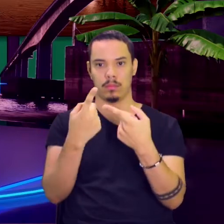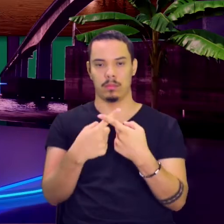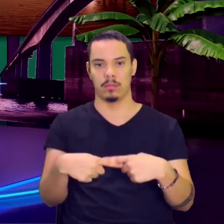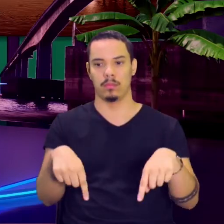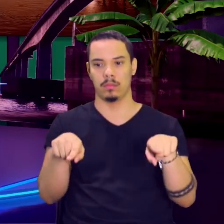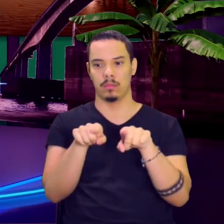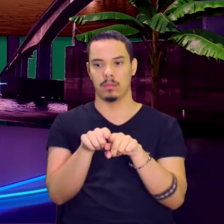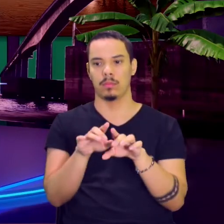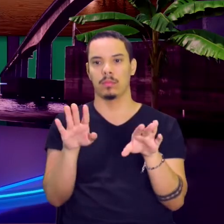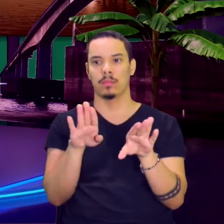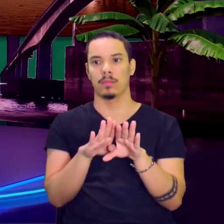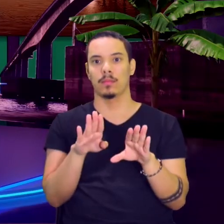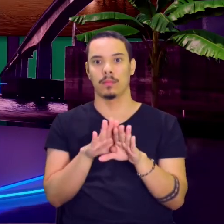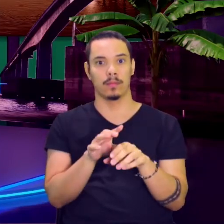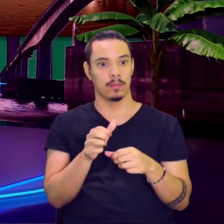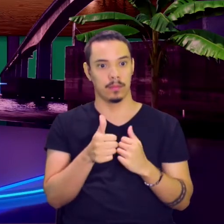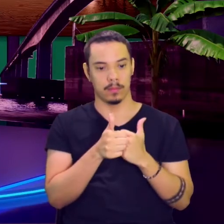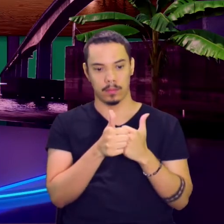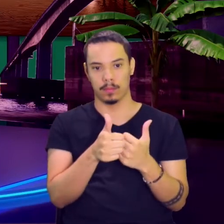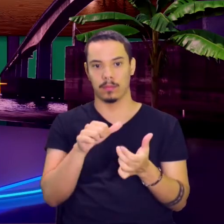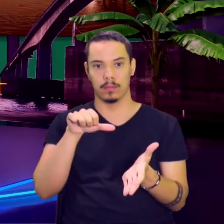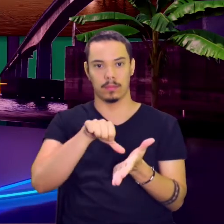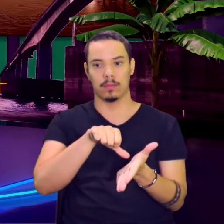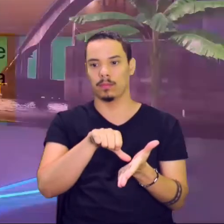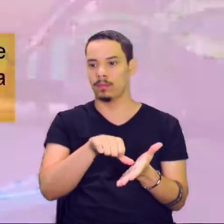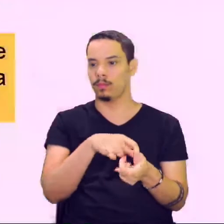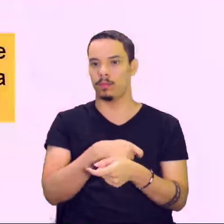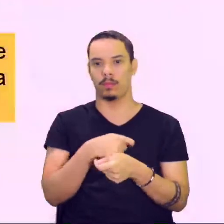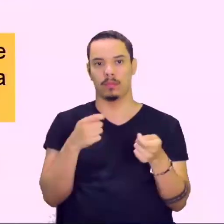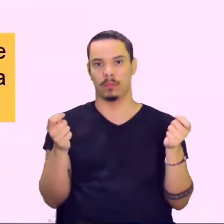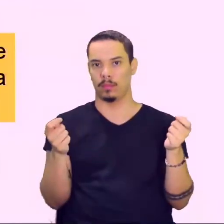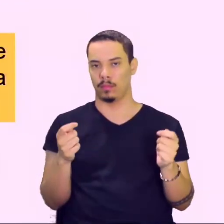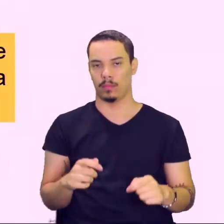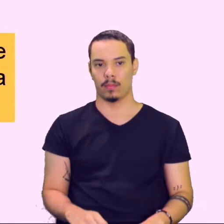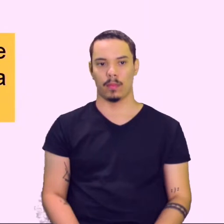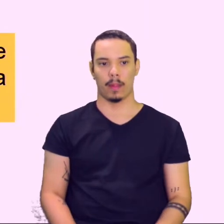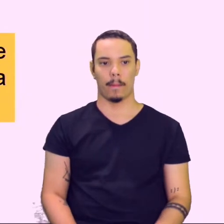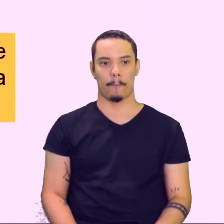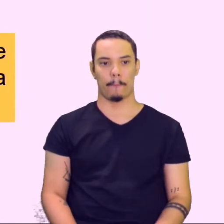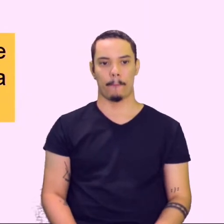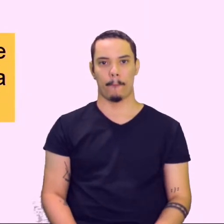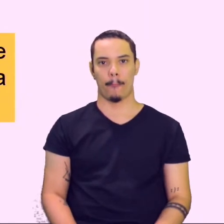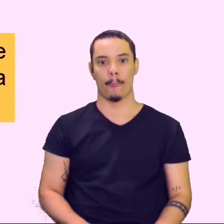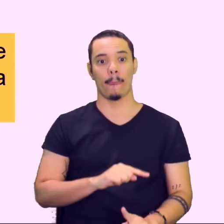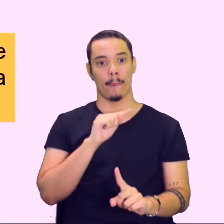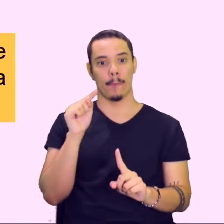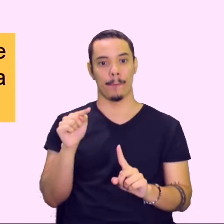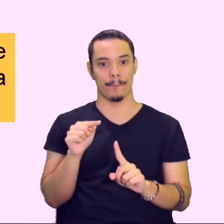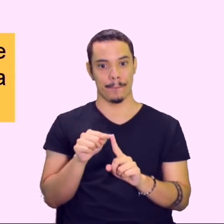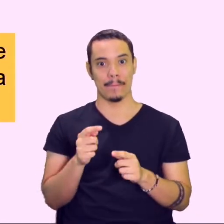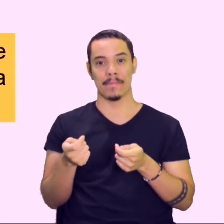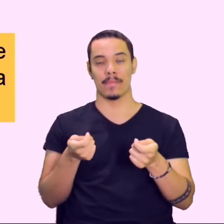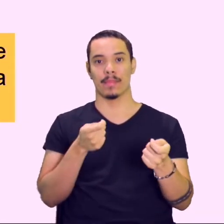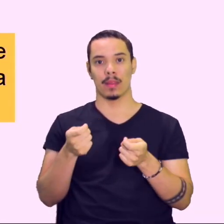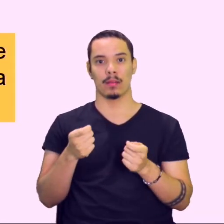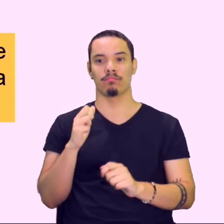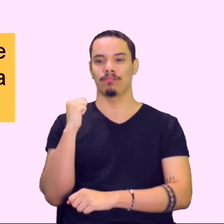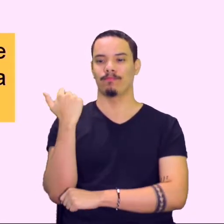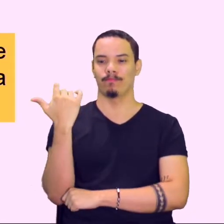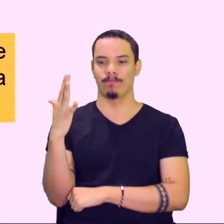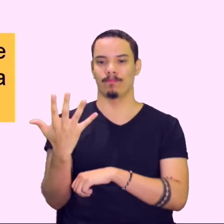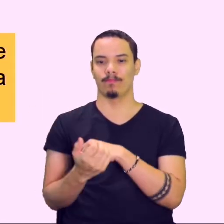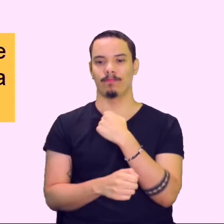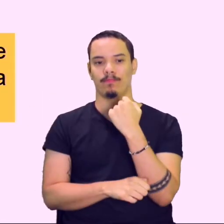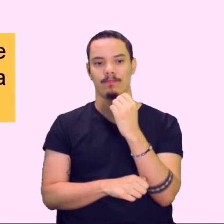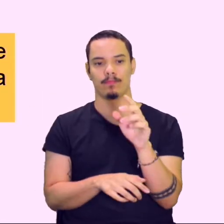possível este monitoramento. Perfeito. Certo, professor Jorge? Perfeito, perfeito. Vamos lá, galera. O objetivo era controlar o desmatamento, o tráfico